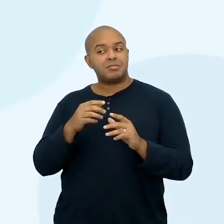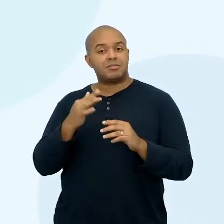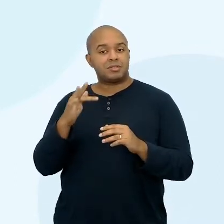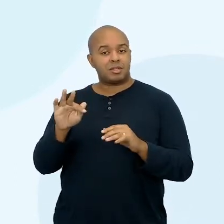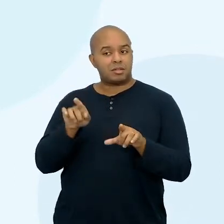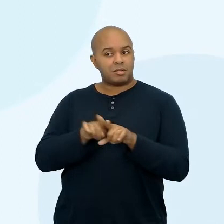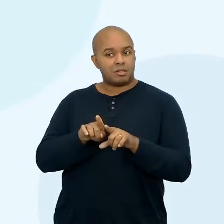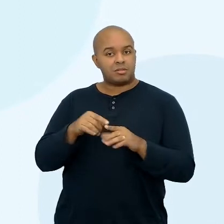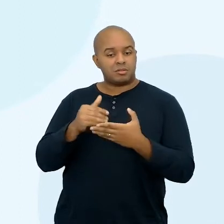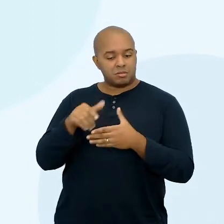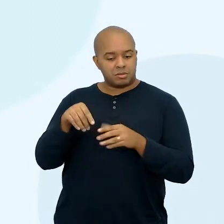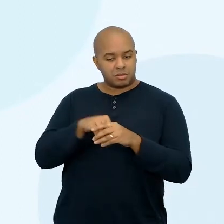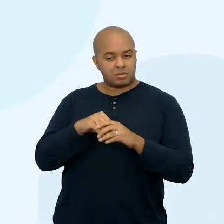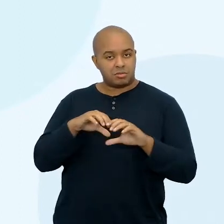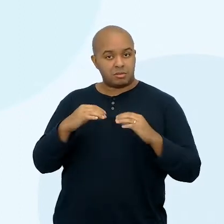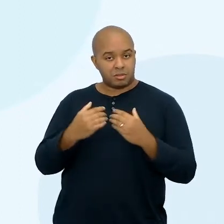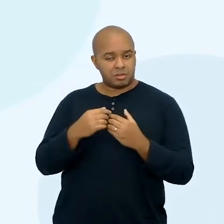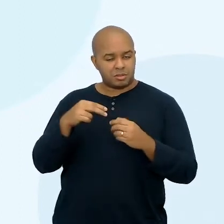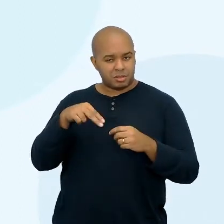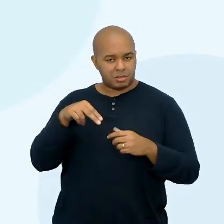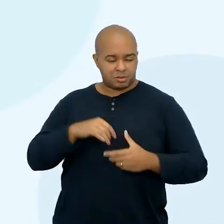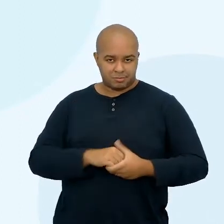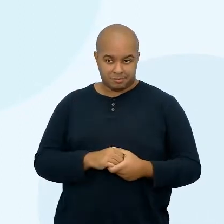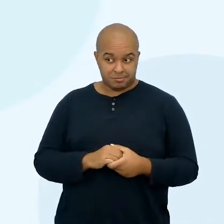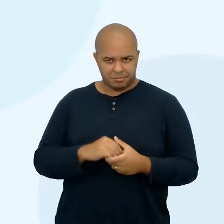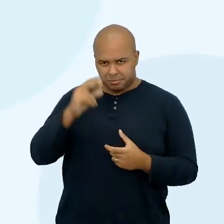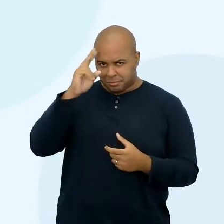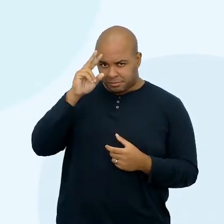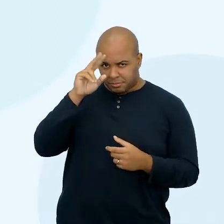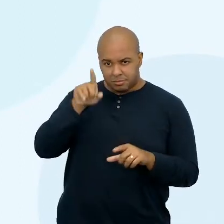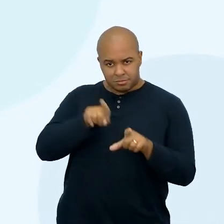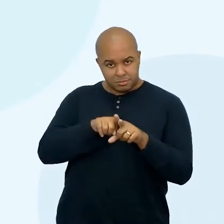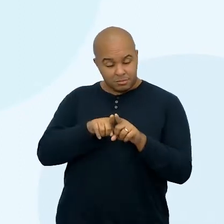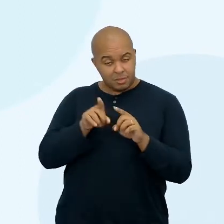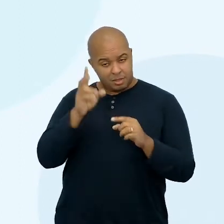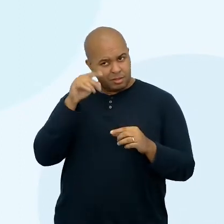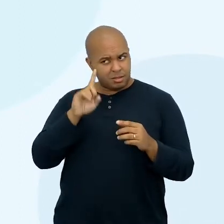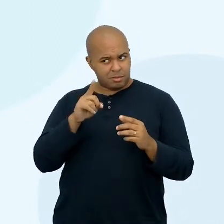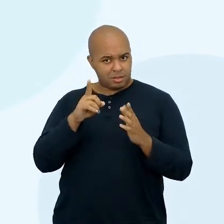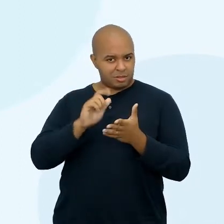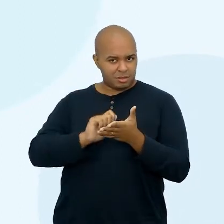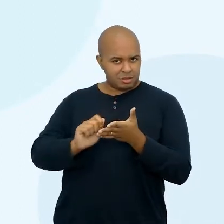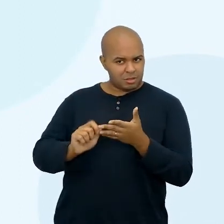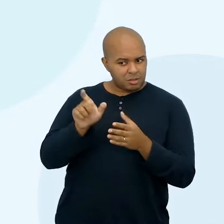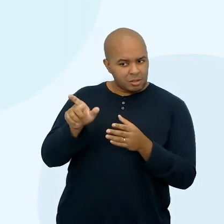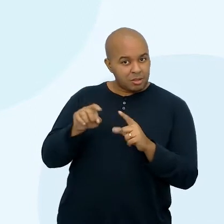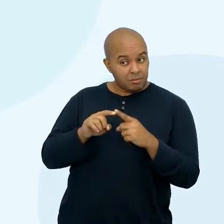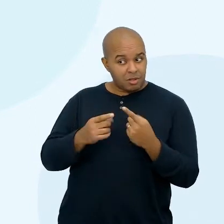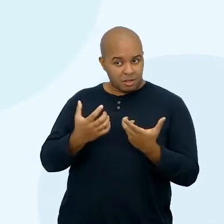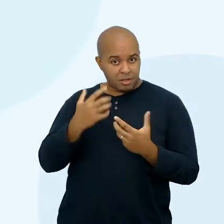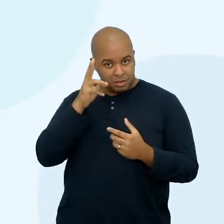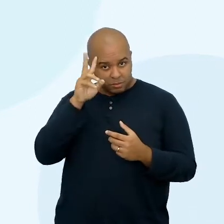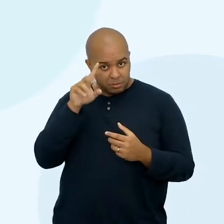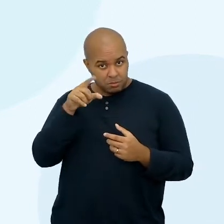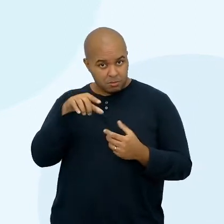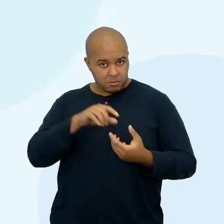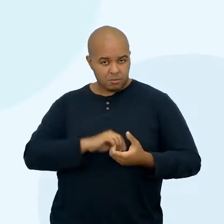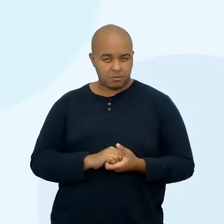representantes, que, como você também está lendo, são eleitos pelo povo.